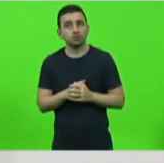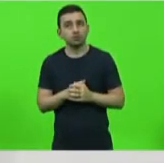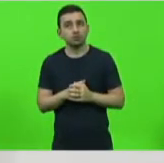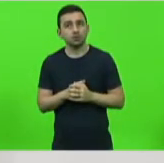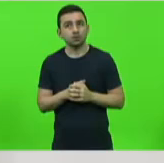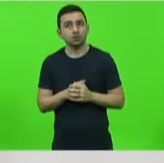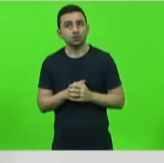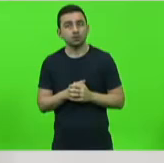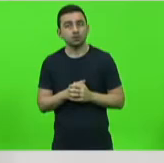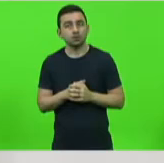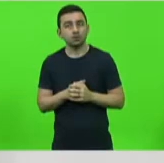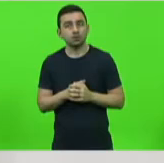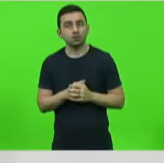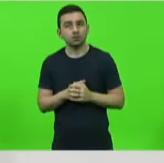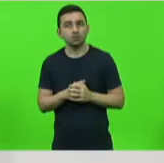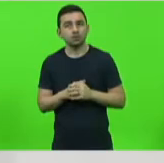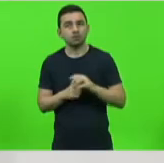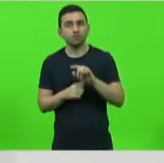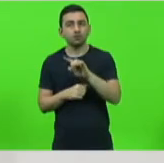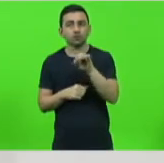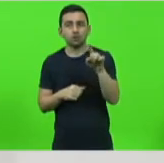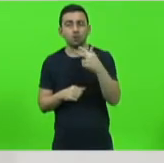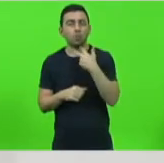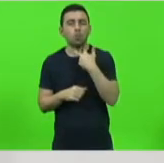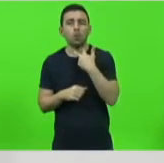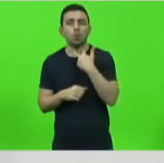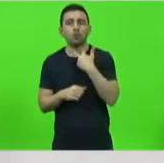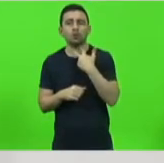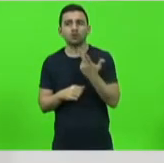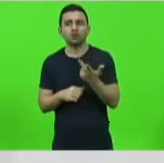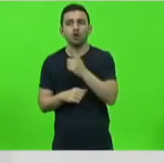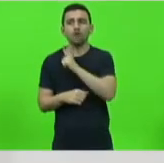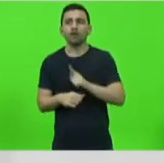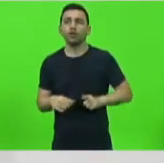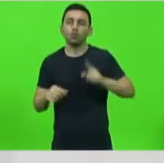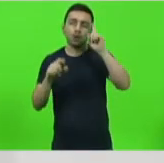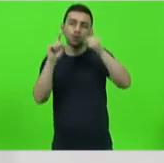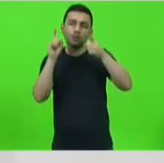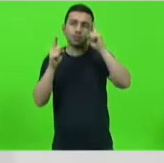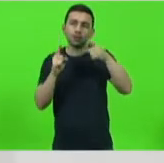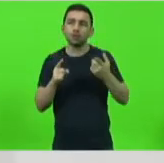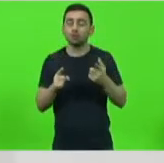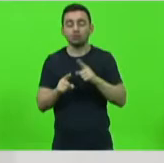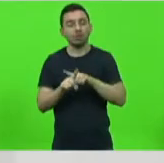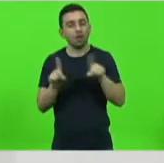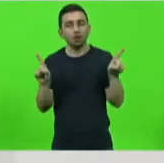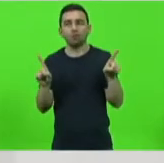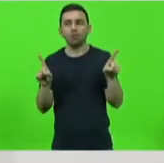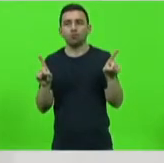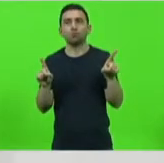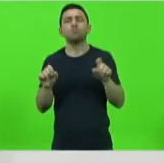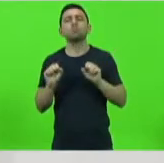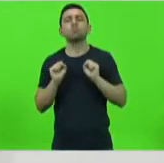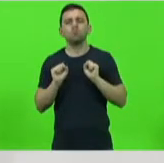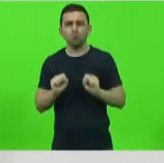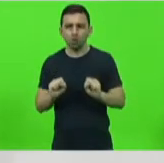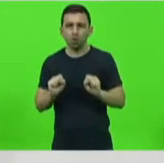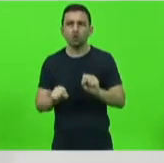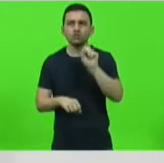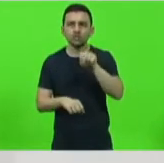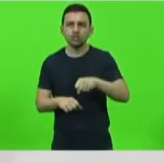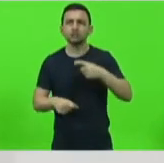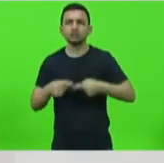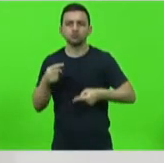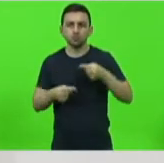e que aqui a gente não poderia, a gente só vai carimbar o que o governo mandar. Não, a gente pode sim discutir,